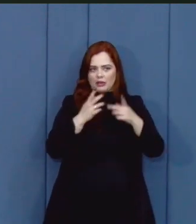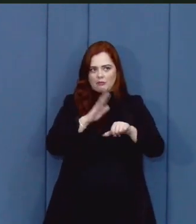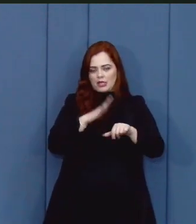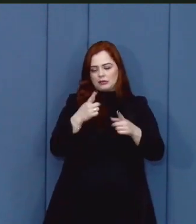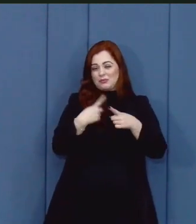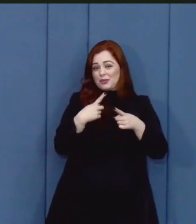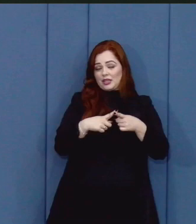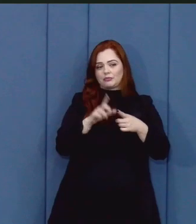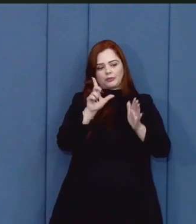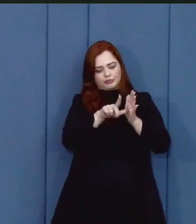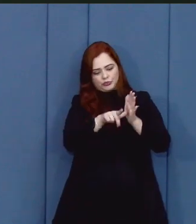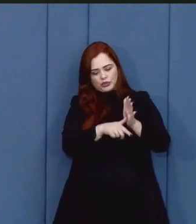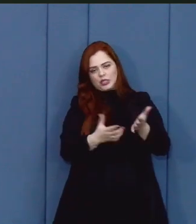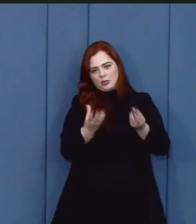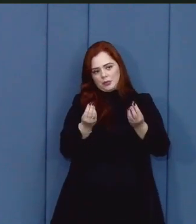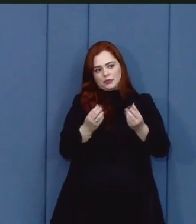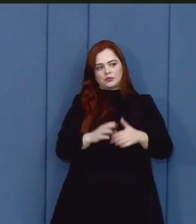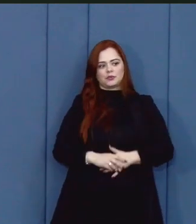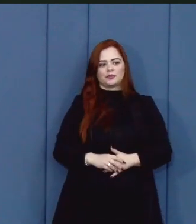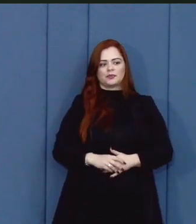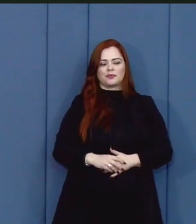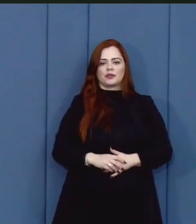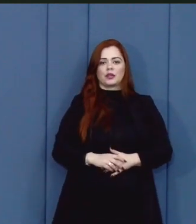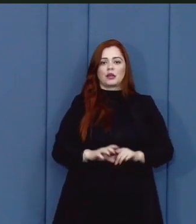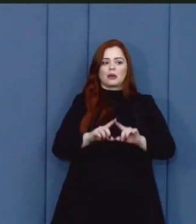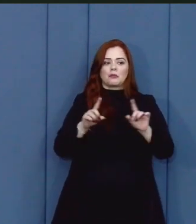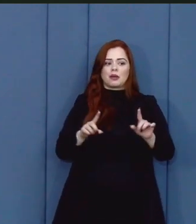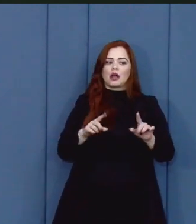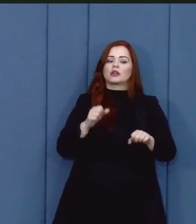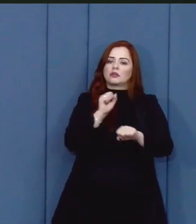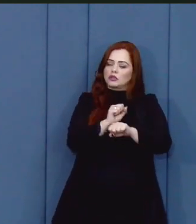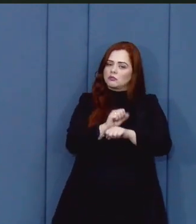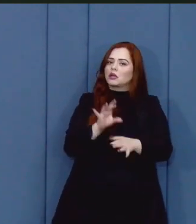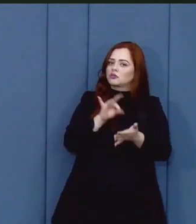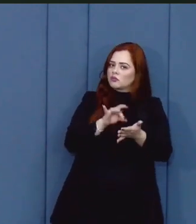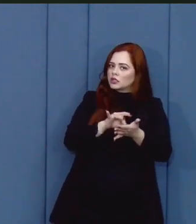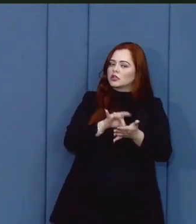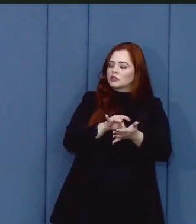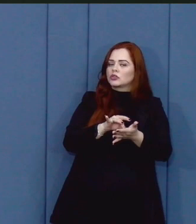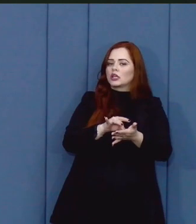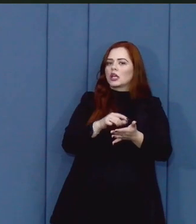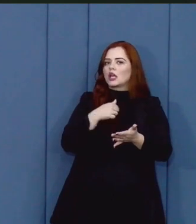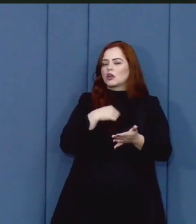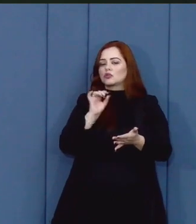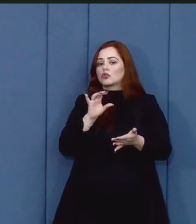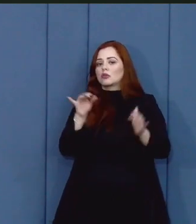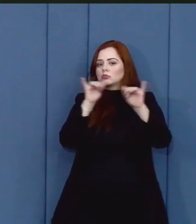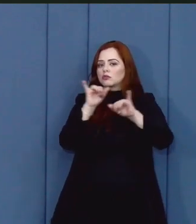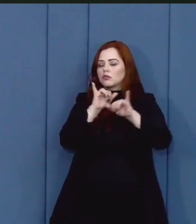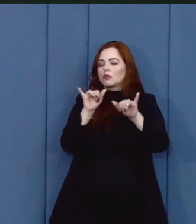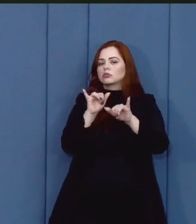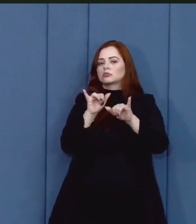porque a gente, para não atrasar muito, mas então é isso. Então eu espero realmente, eu vou dizer. Eu, só para